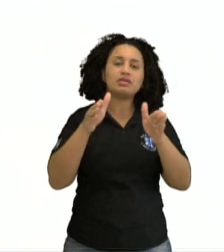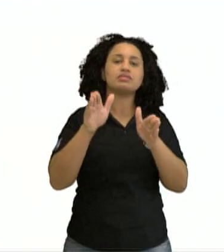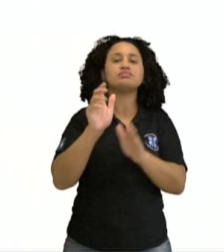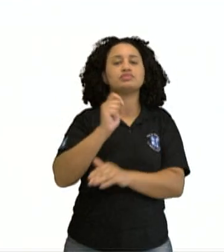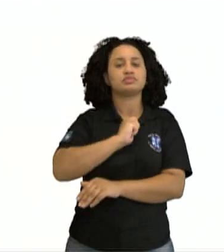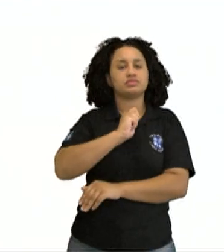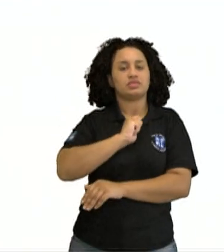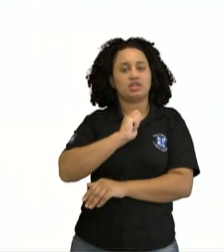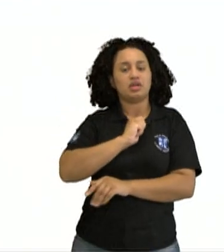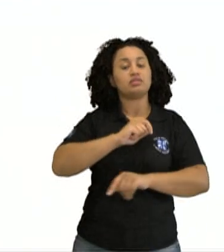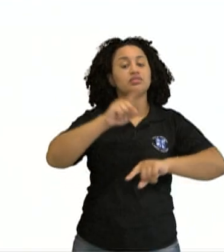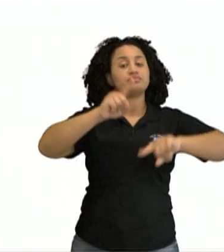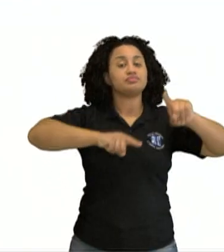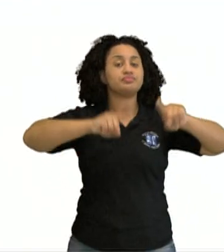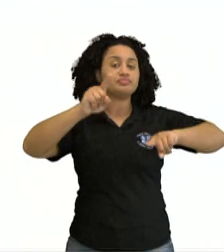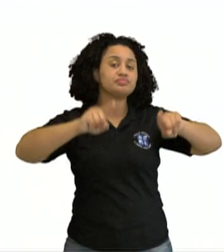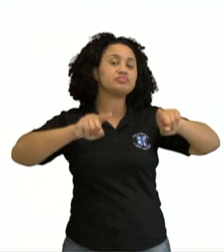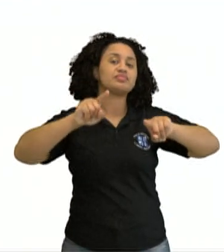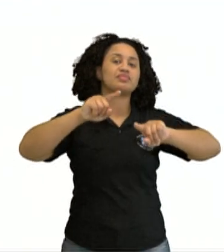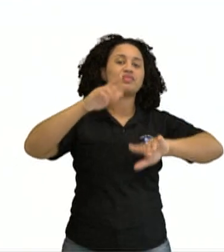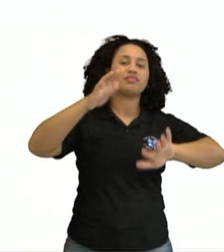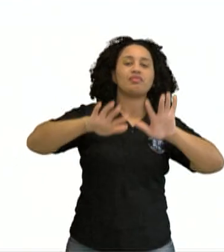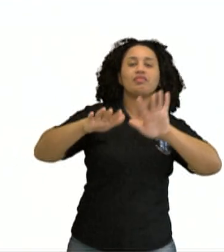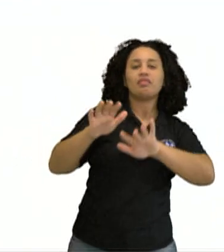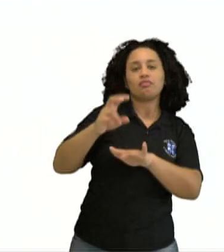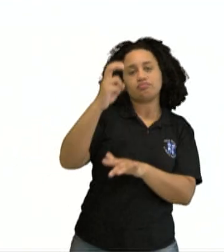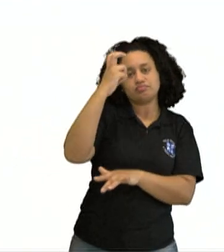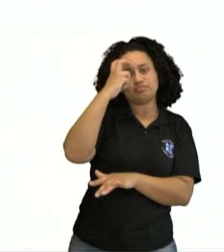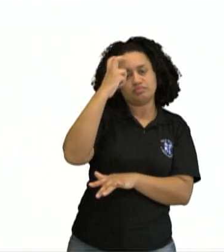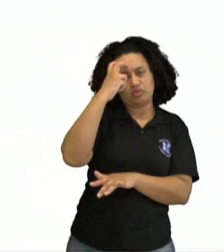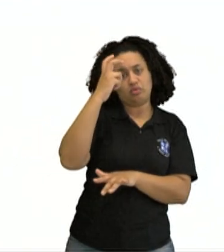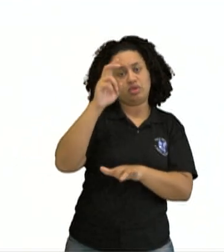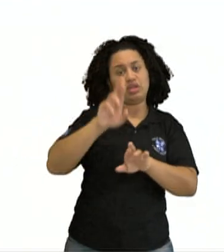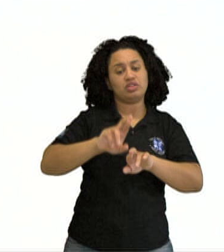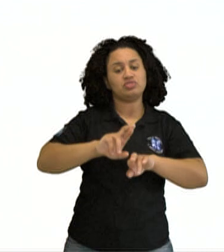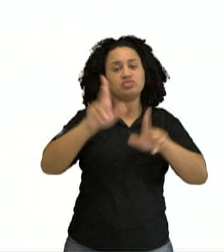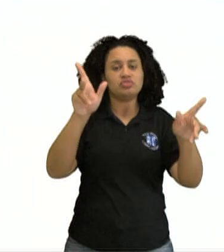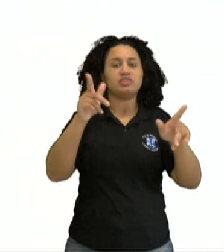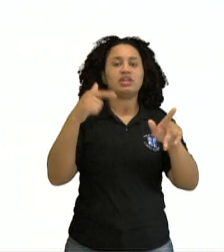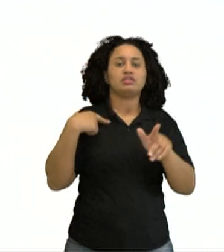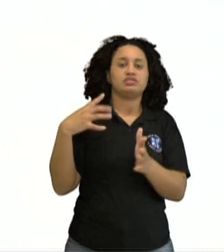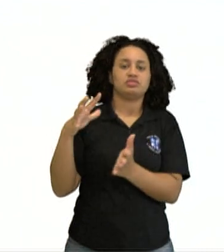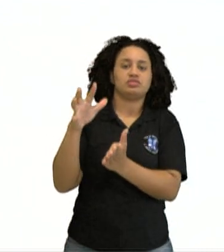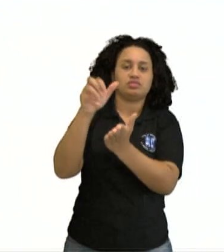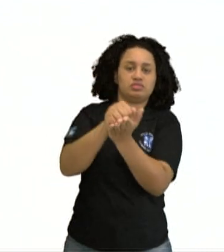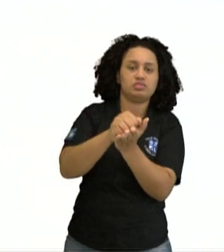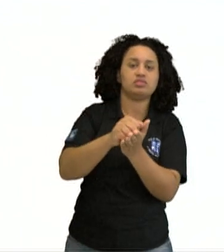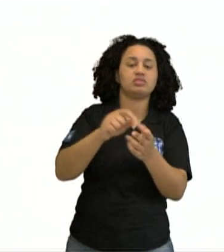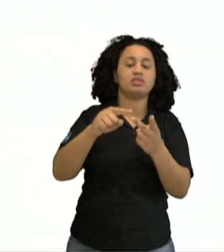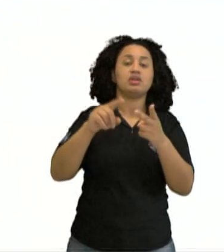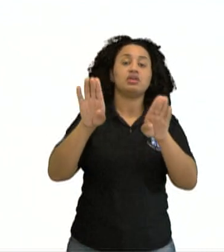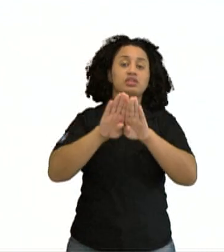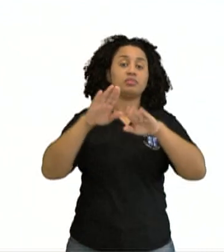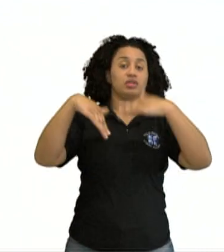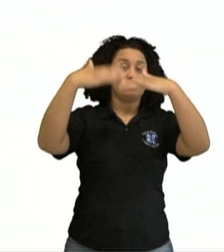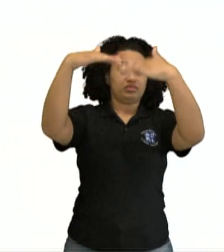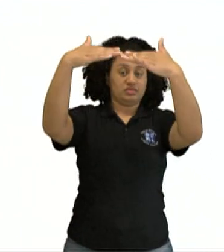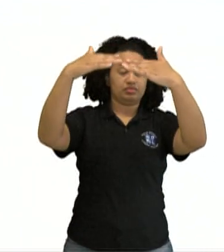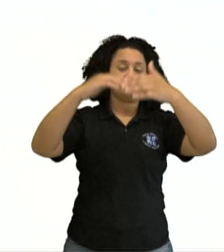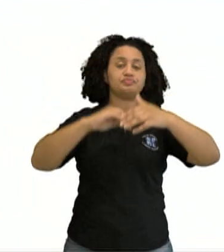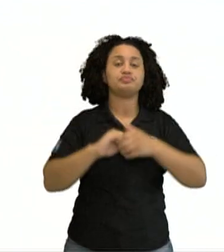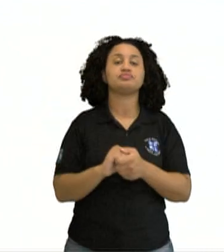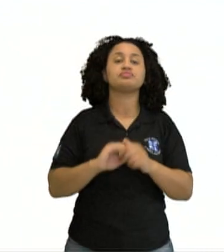relativismo cultural, que se contrapõe ao colonialismo e ao evolucionismo, tá certo? Vimos